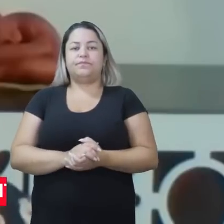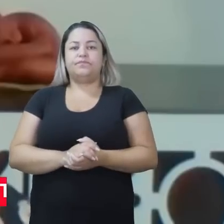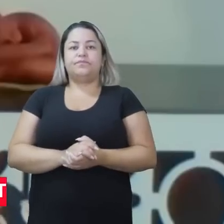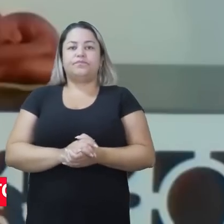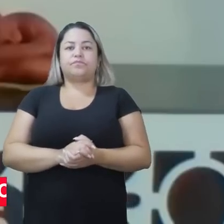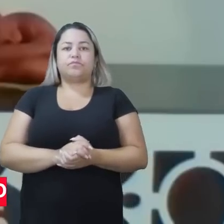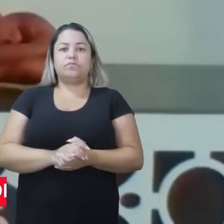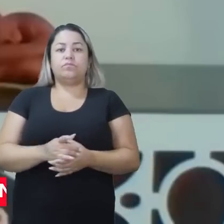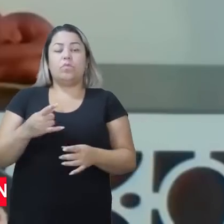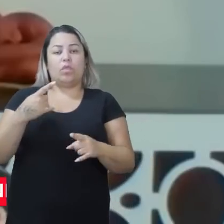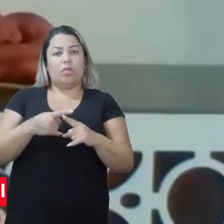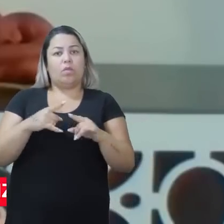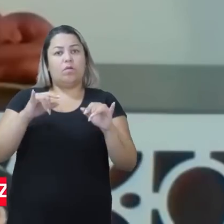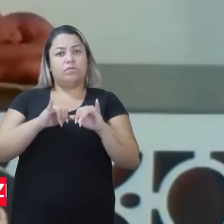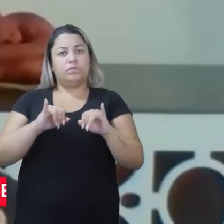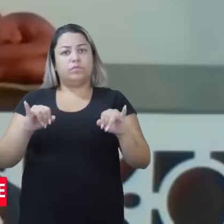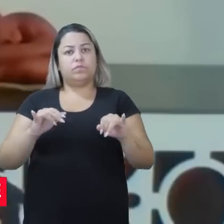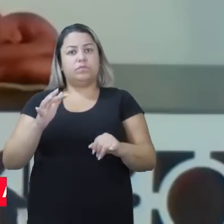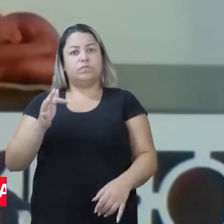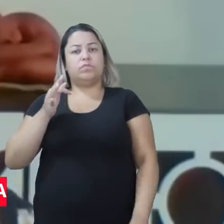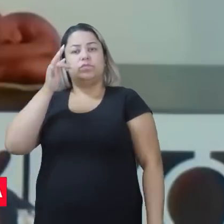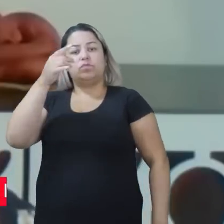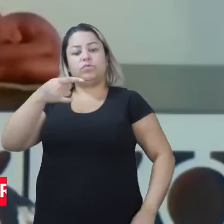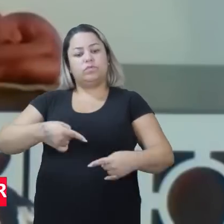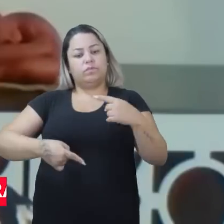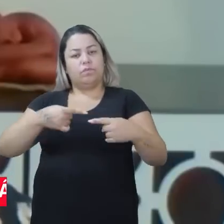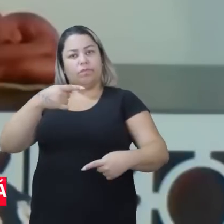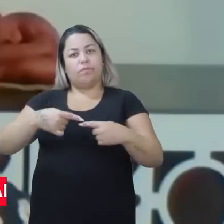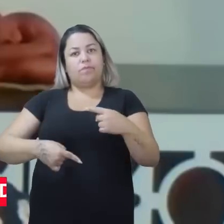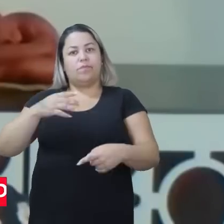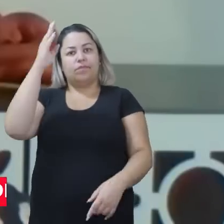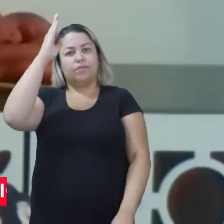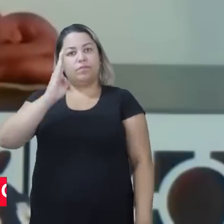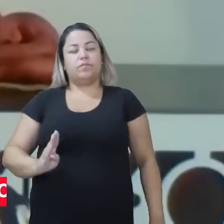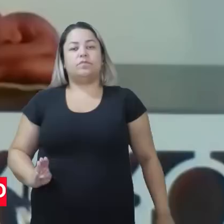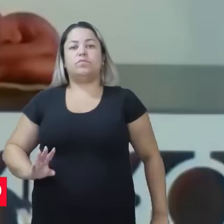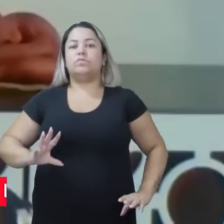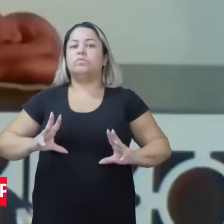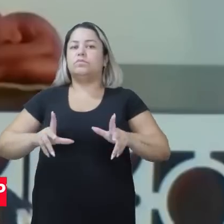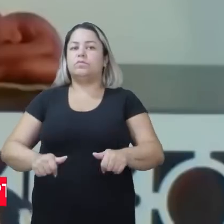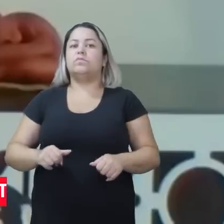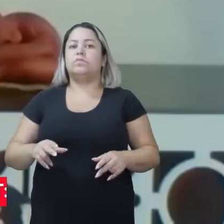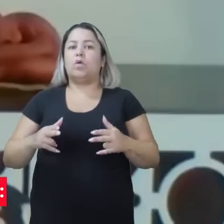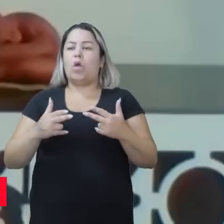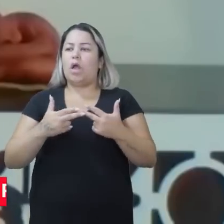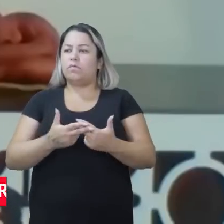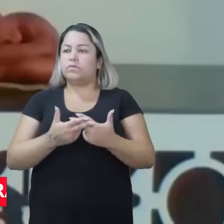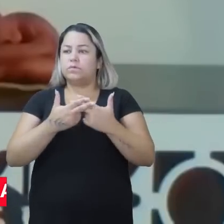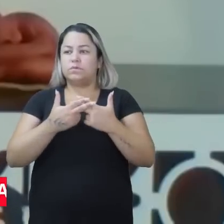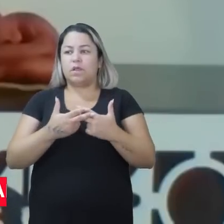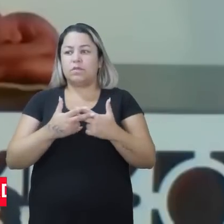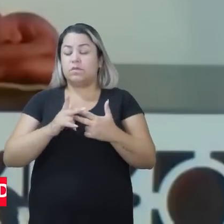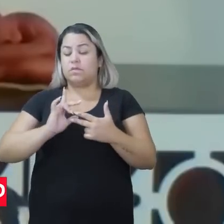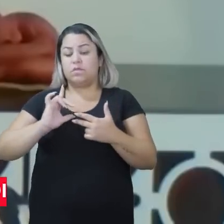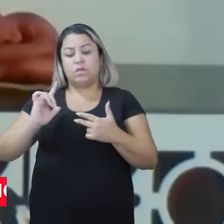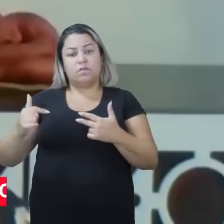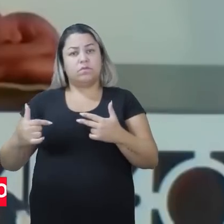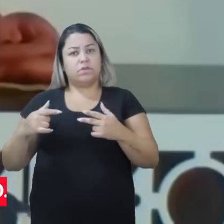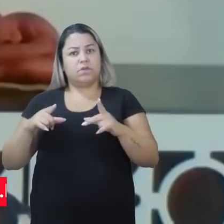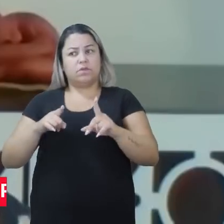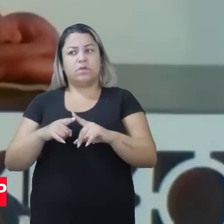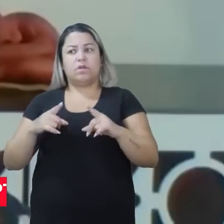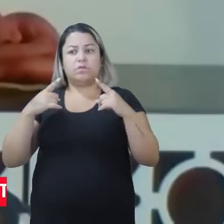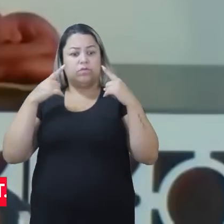é um recado para o futuro político brasileiro, né, para todas as Forças Armadas: não tentem violar